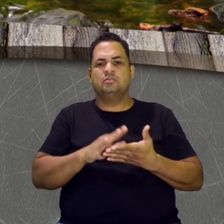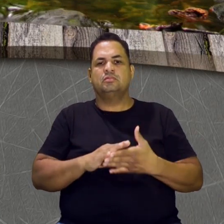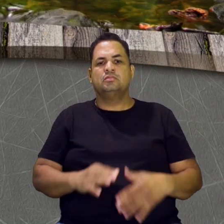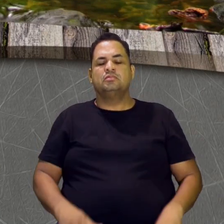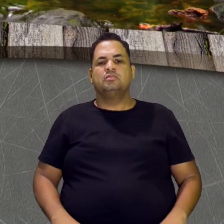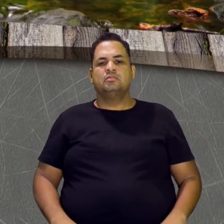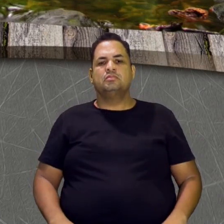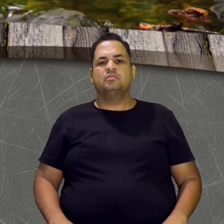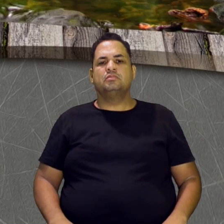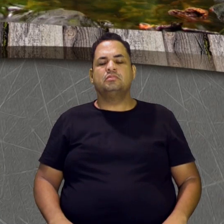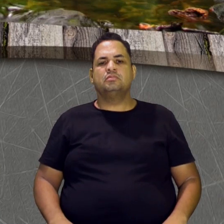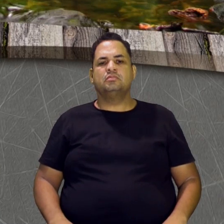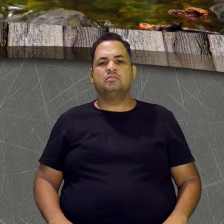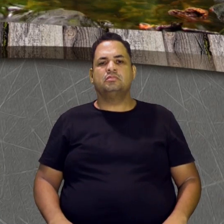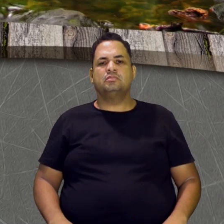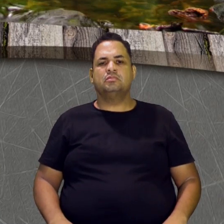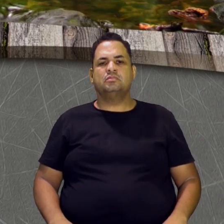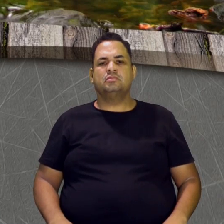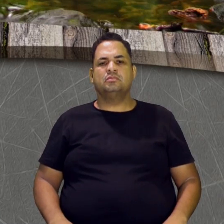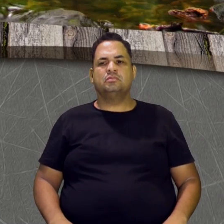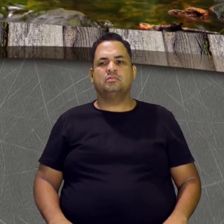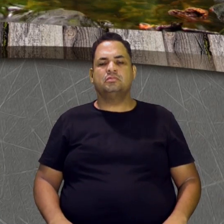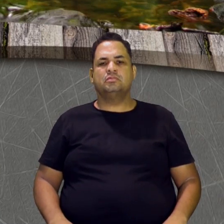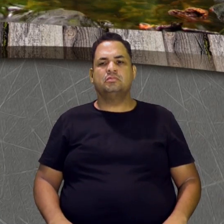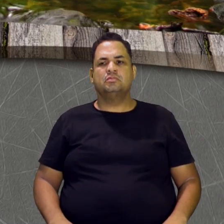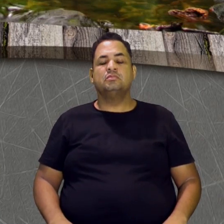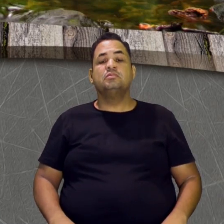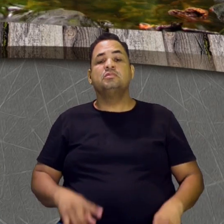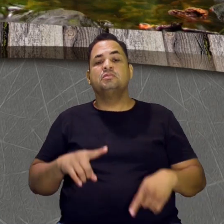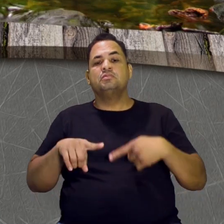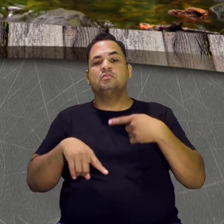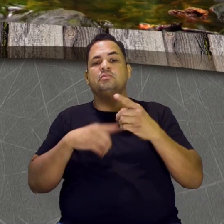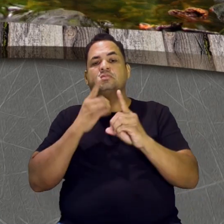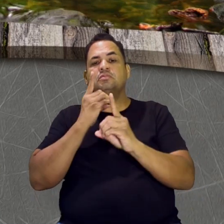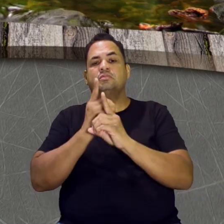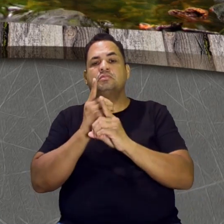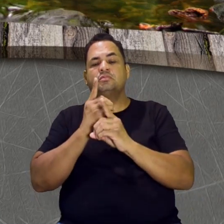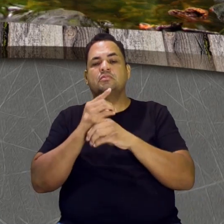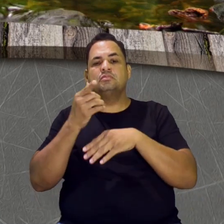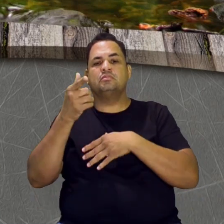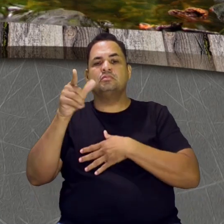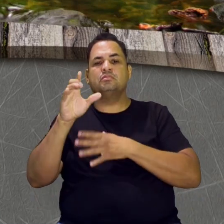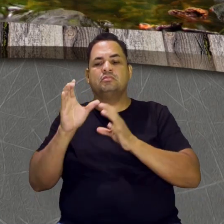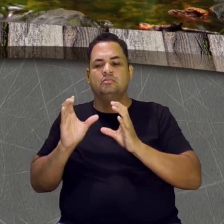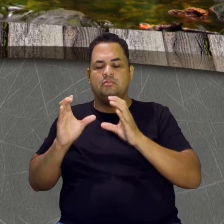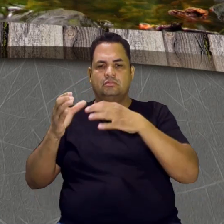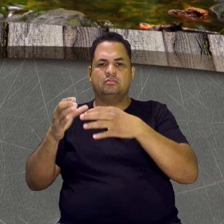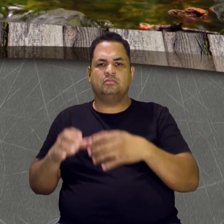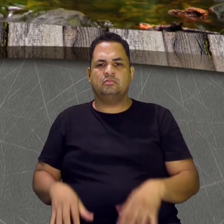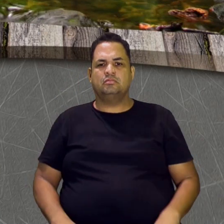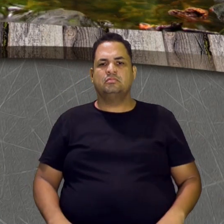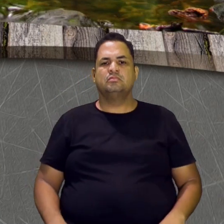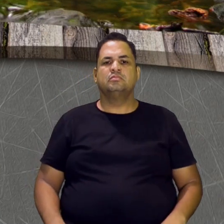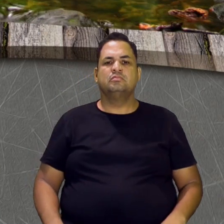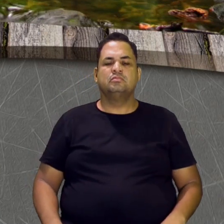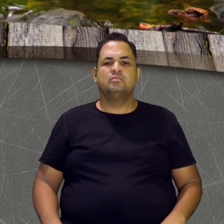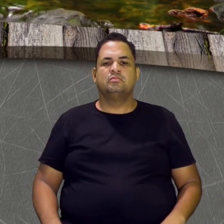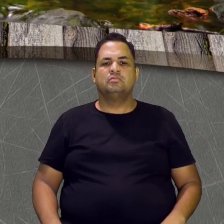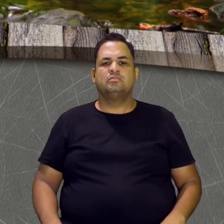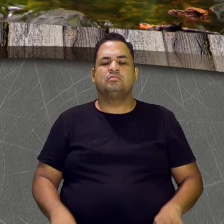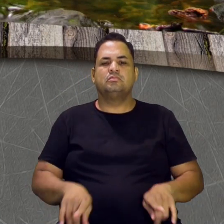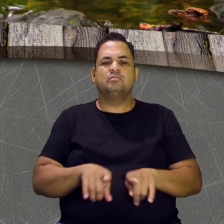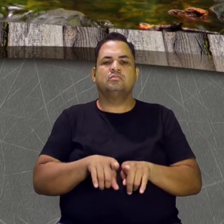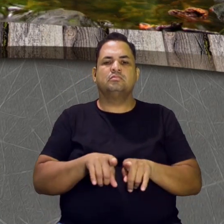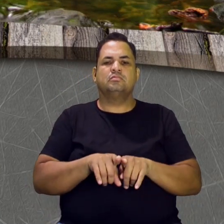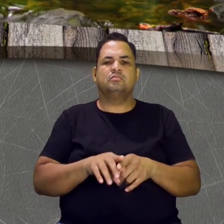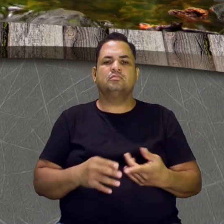chamados de heterótrofos por absorção. Aí nós vamos encontrar os demais grupos, tá? Que também